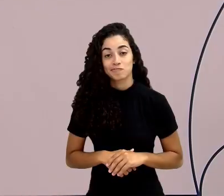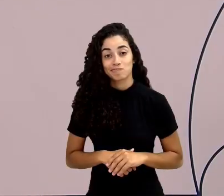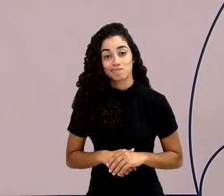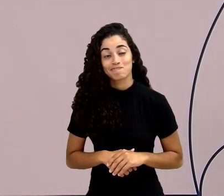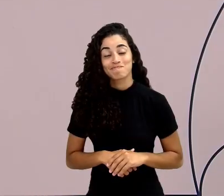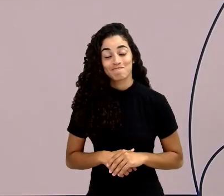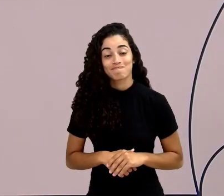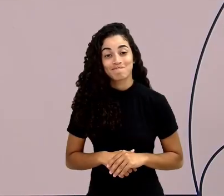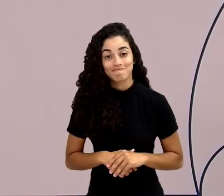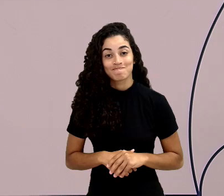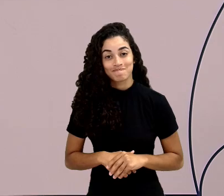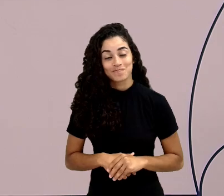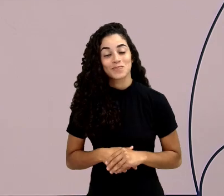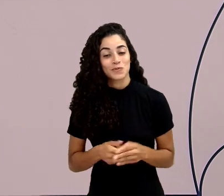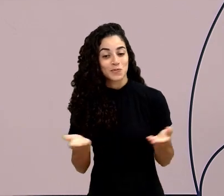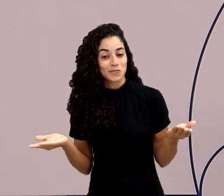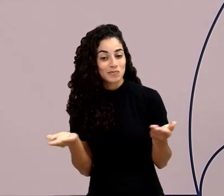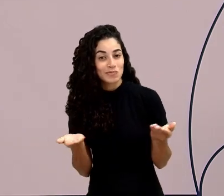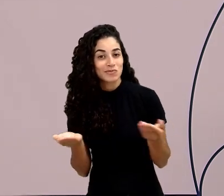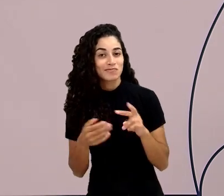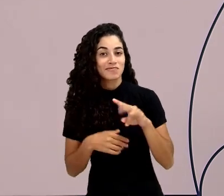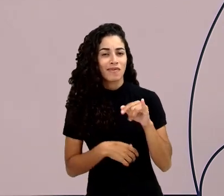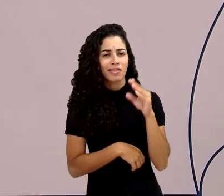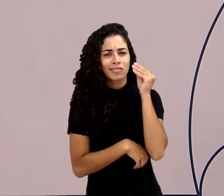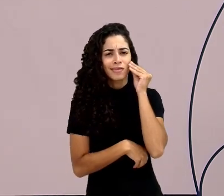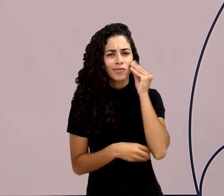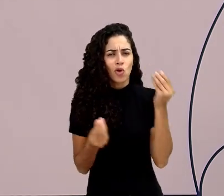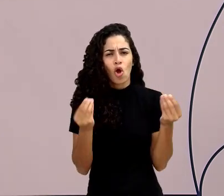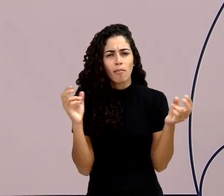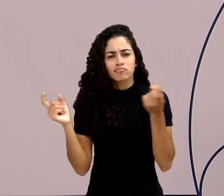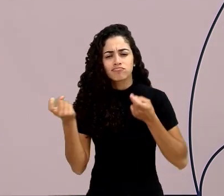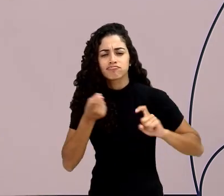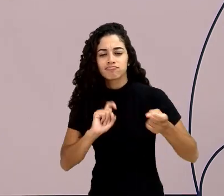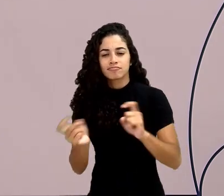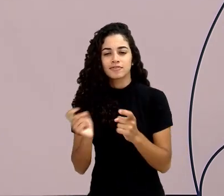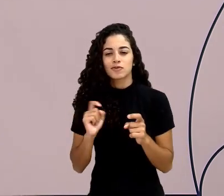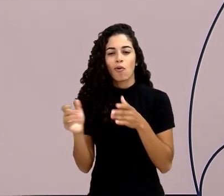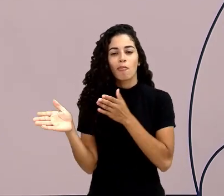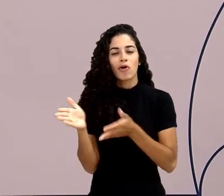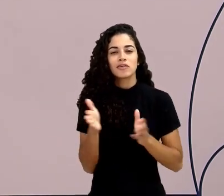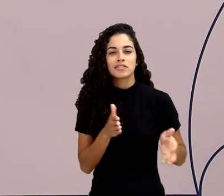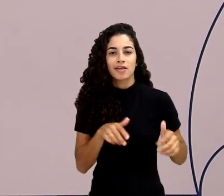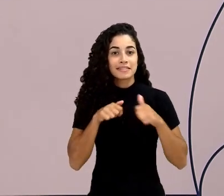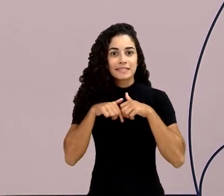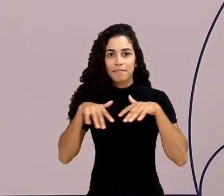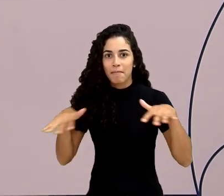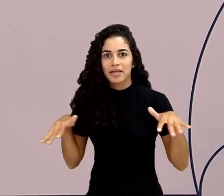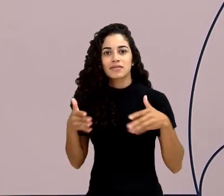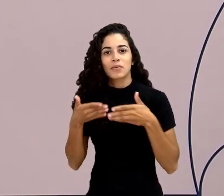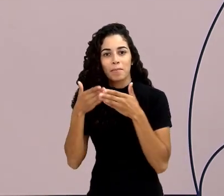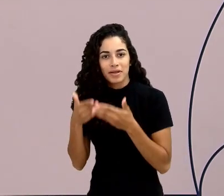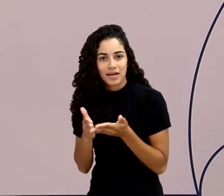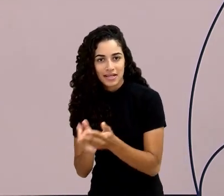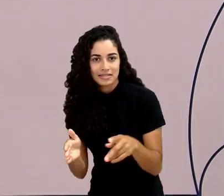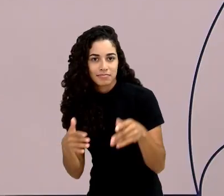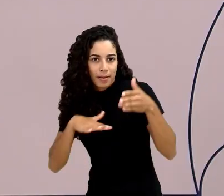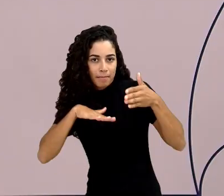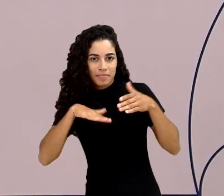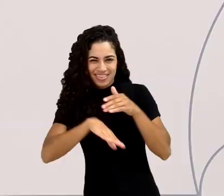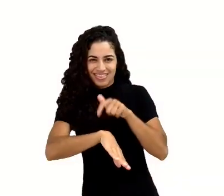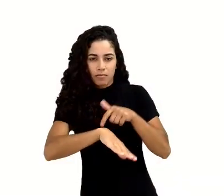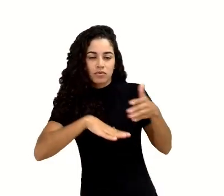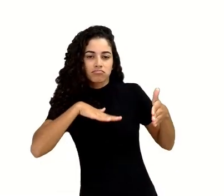Pois bem, nós vamos hoje tentar discutir o processo das expansões marítimas modernas e